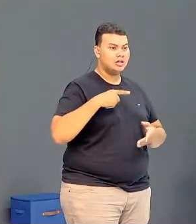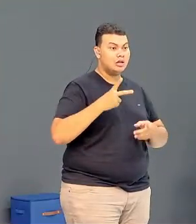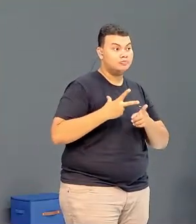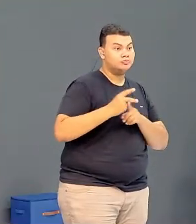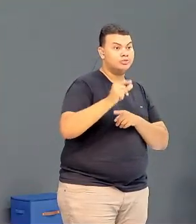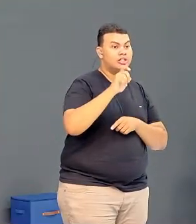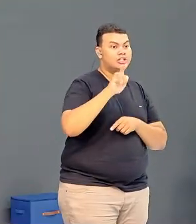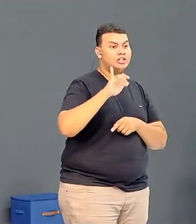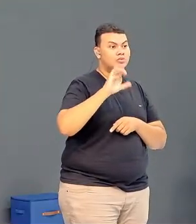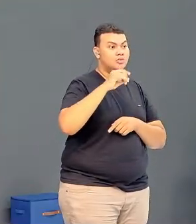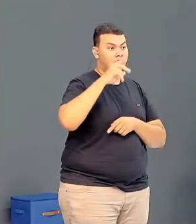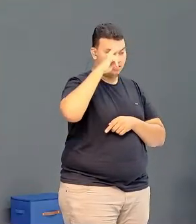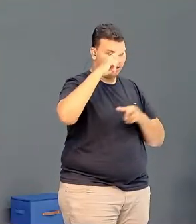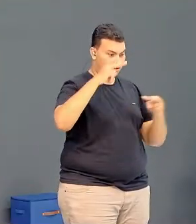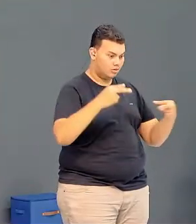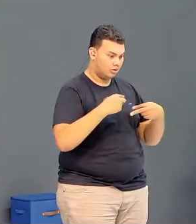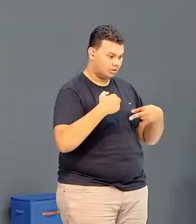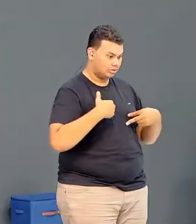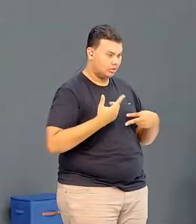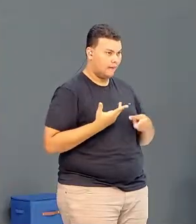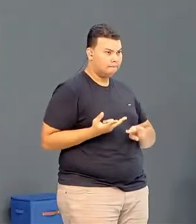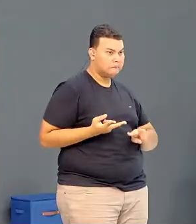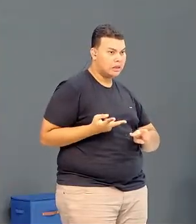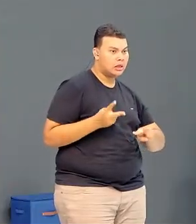como gafanhotos, prisões.